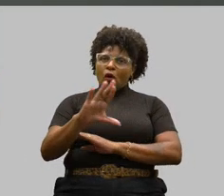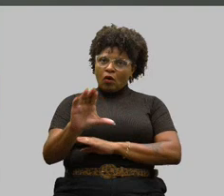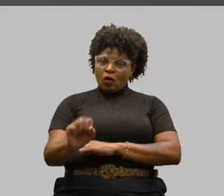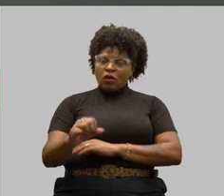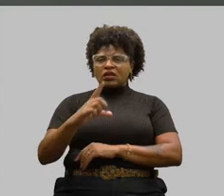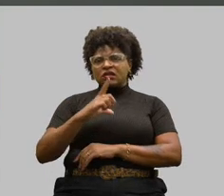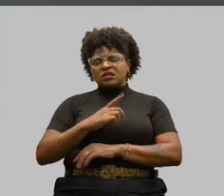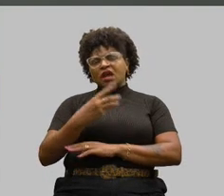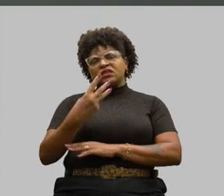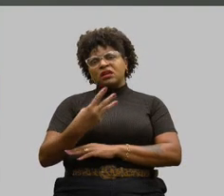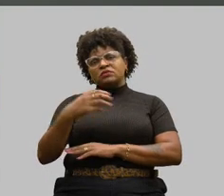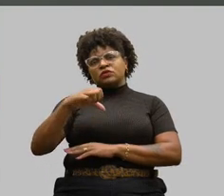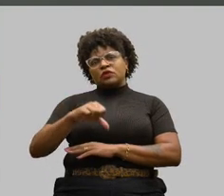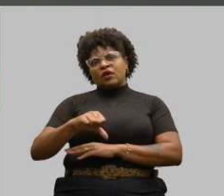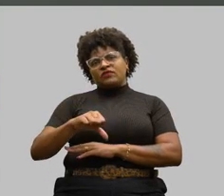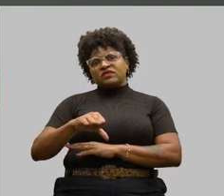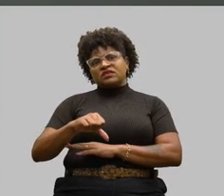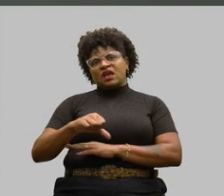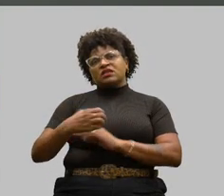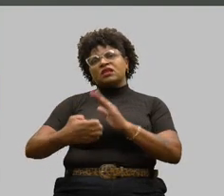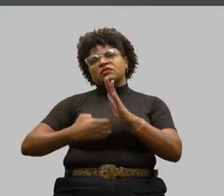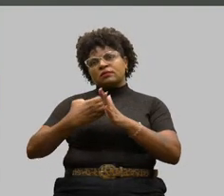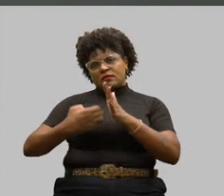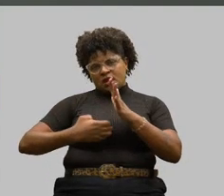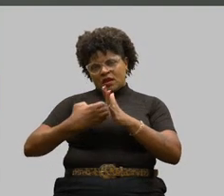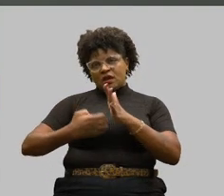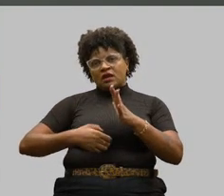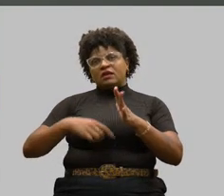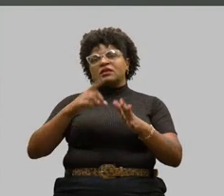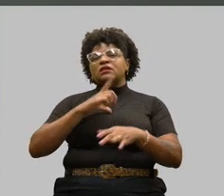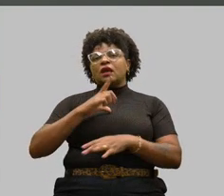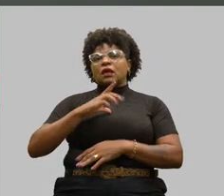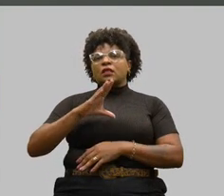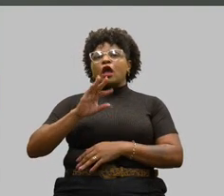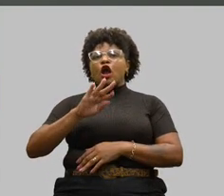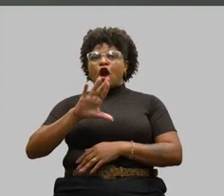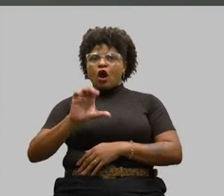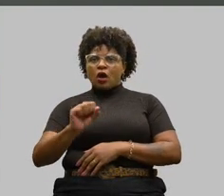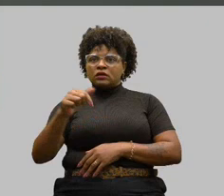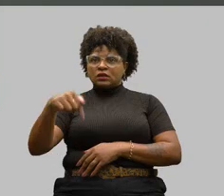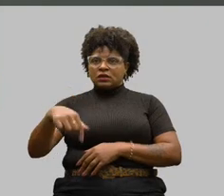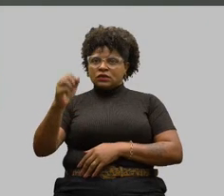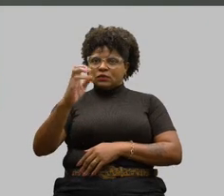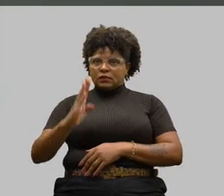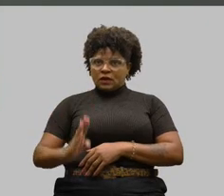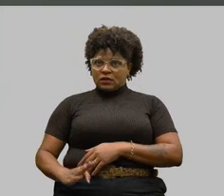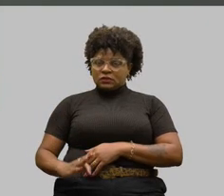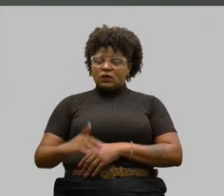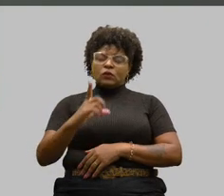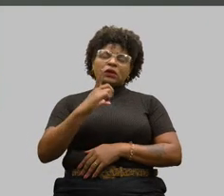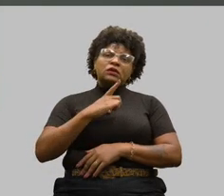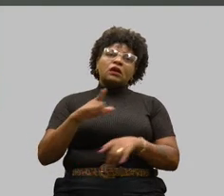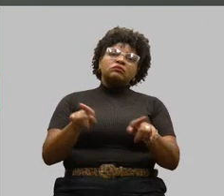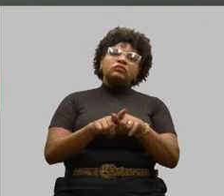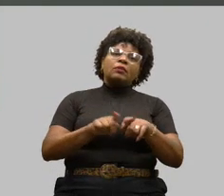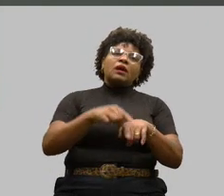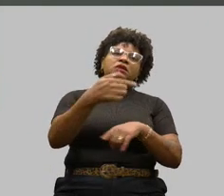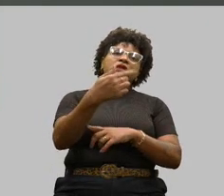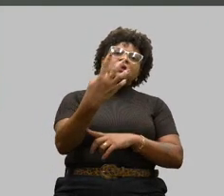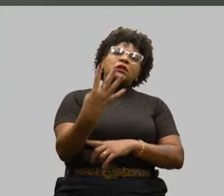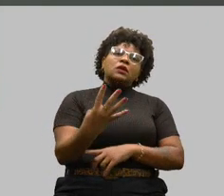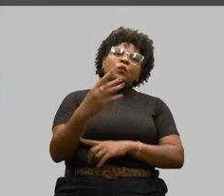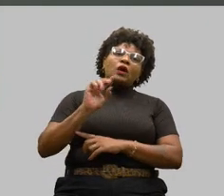cerca de 3.900 empresas sujeitas a cota no Brasil a gente tem cerca 74